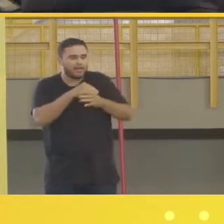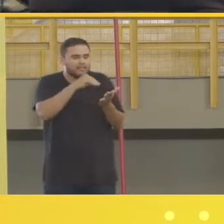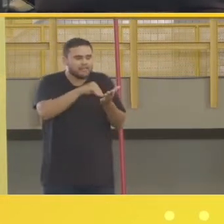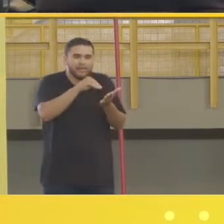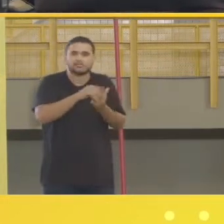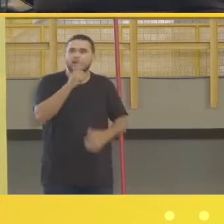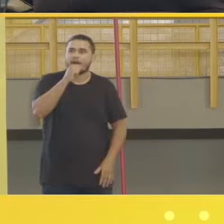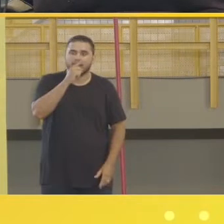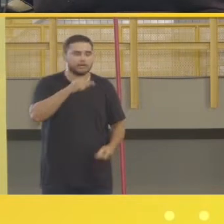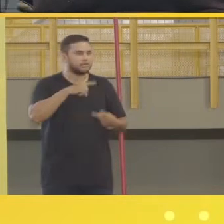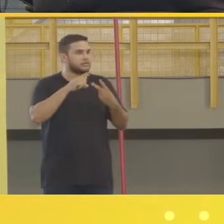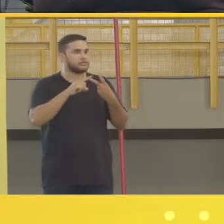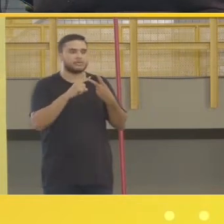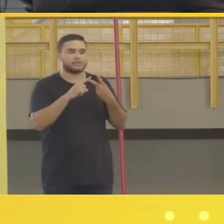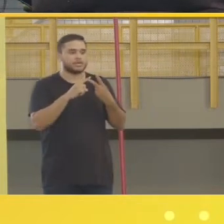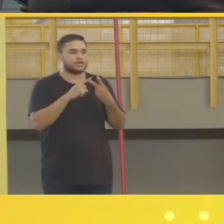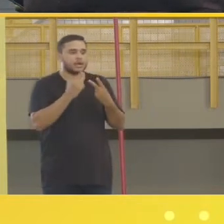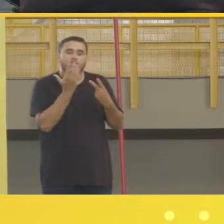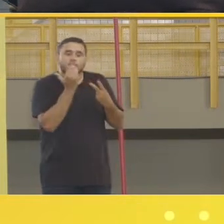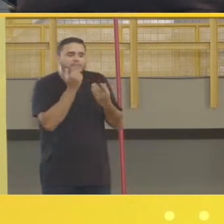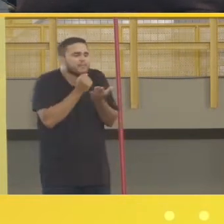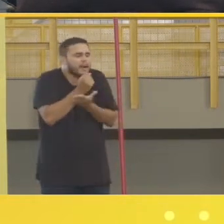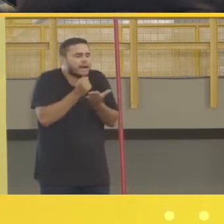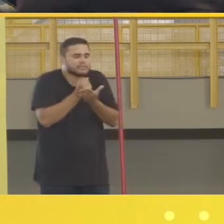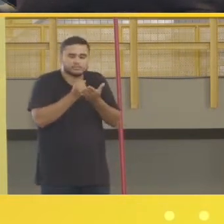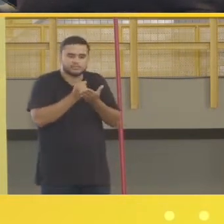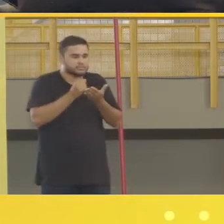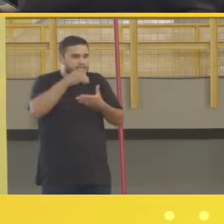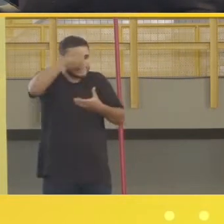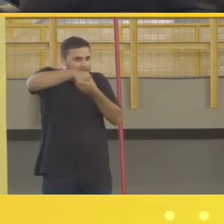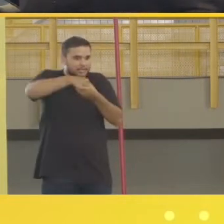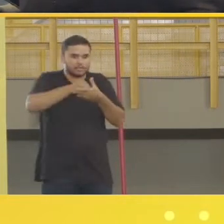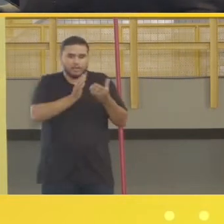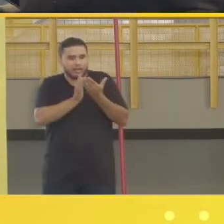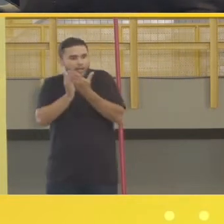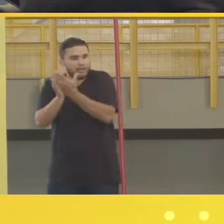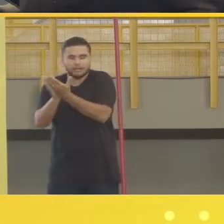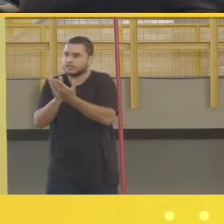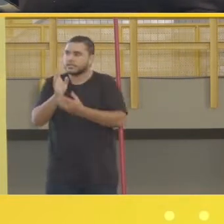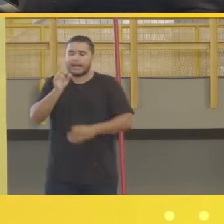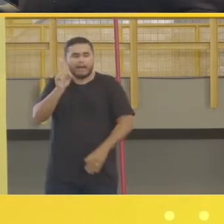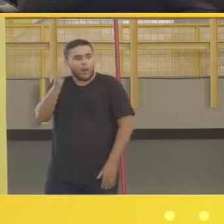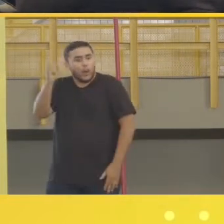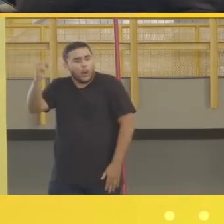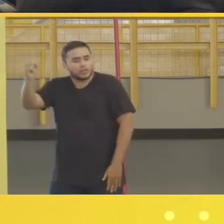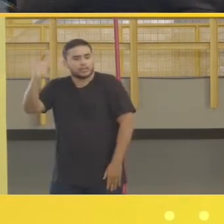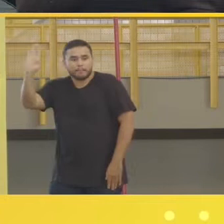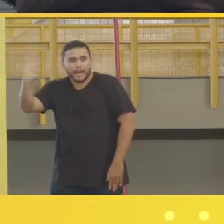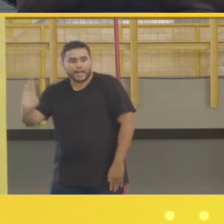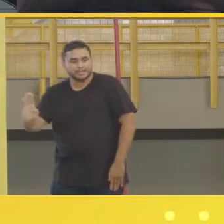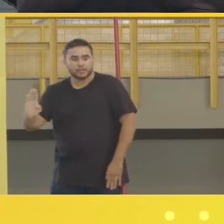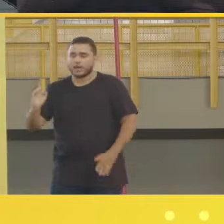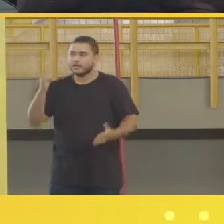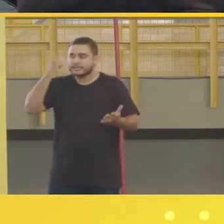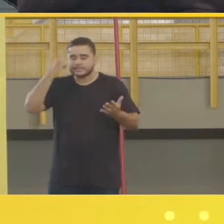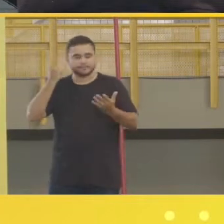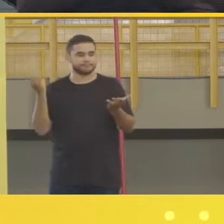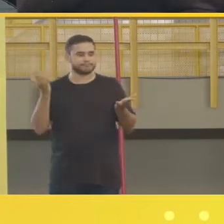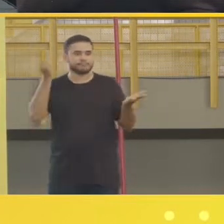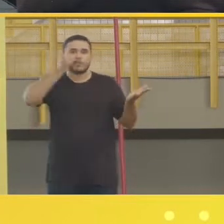Faltou água, faltou comida, tiveram que racionar a comida. As mulheres pegaram